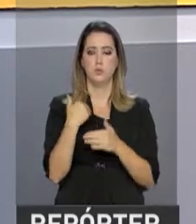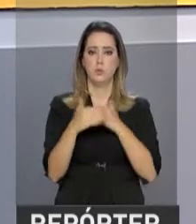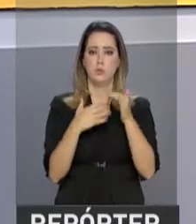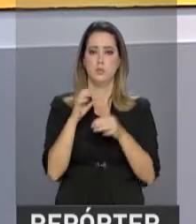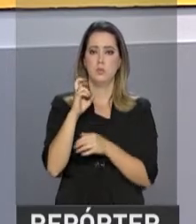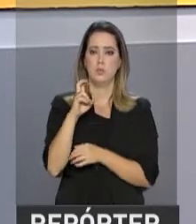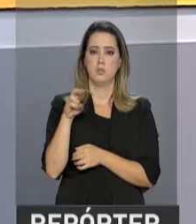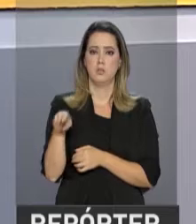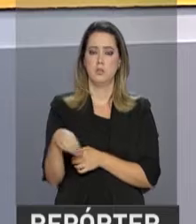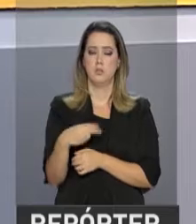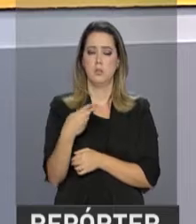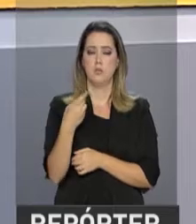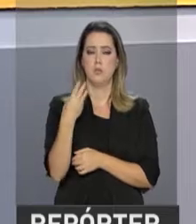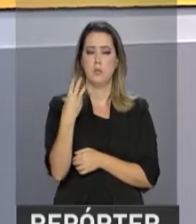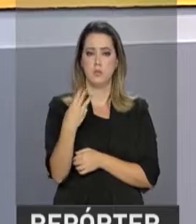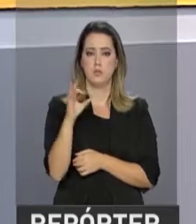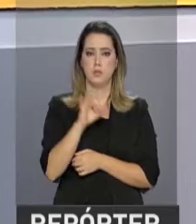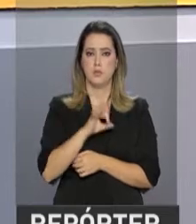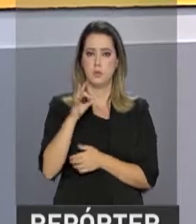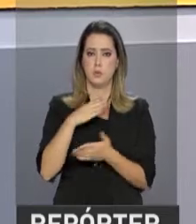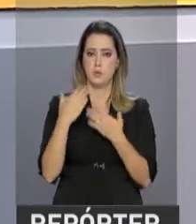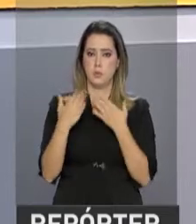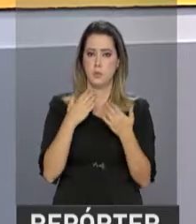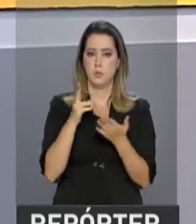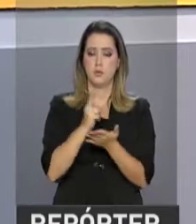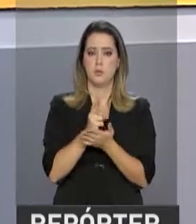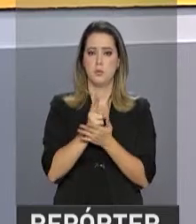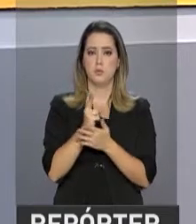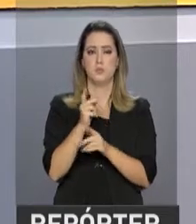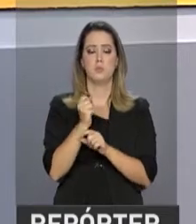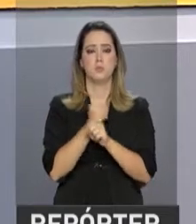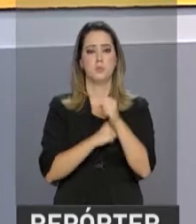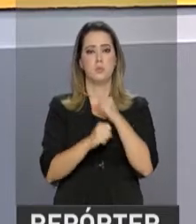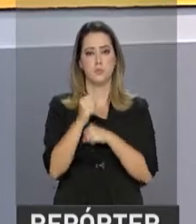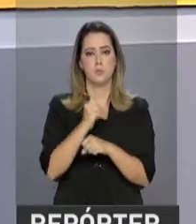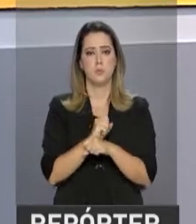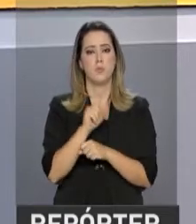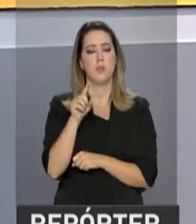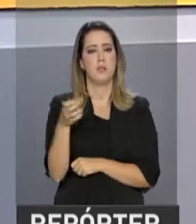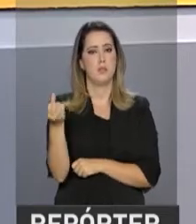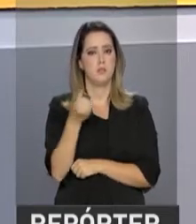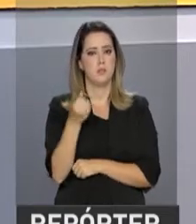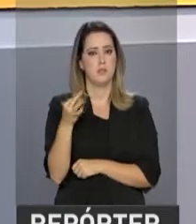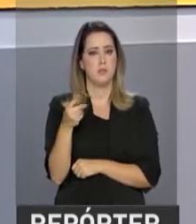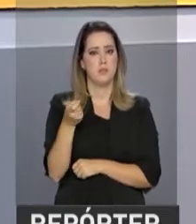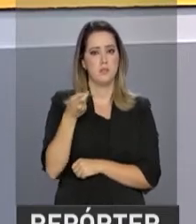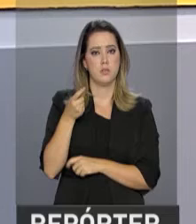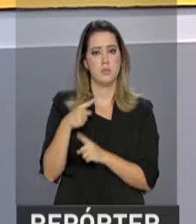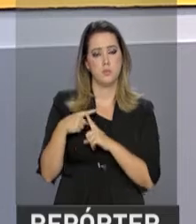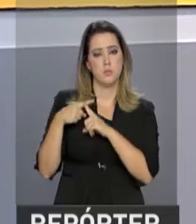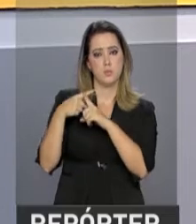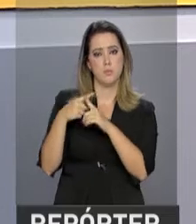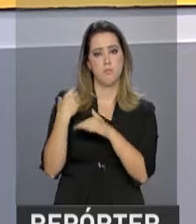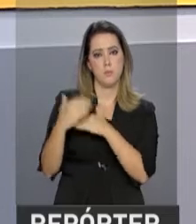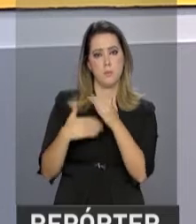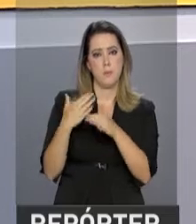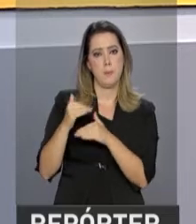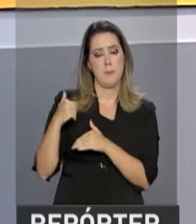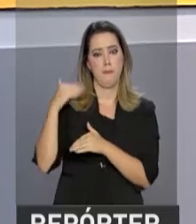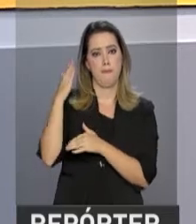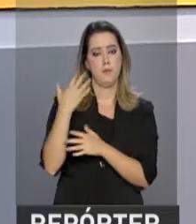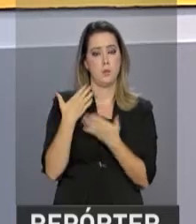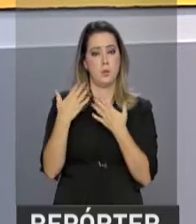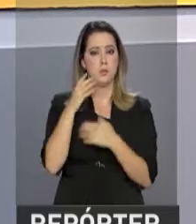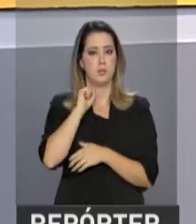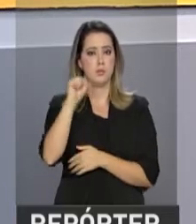5,3 por cento em comparação ao mesmo mês do ano passado é a sexta taxa positiva seguida ea maior desde abril de